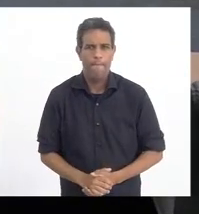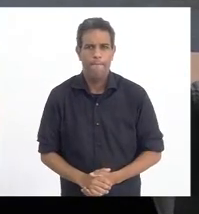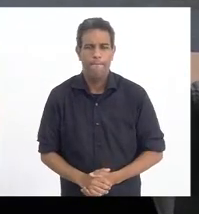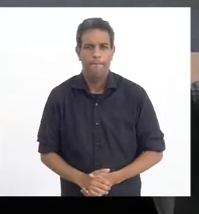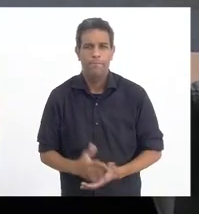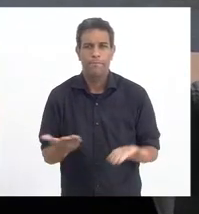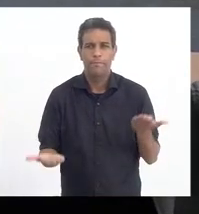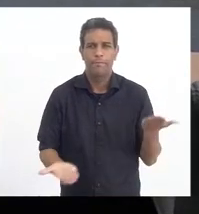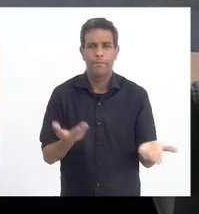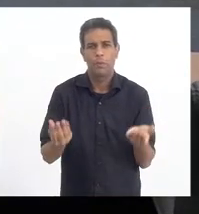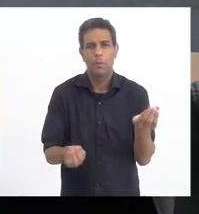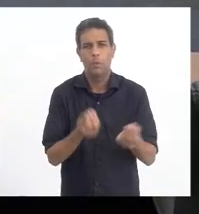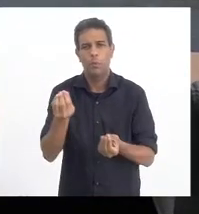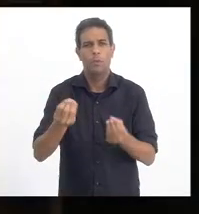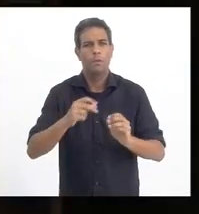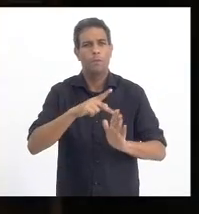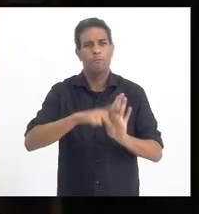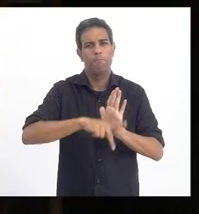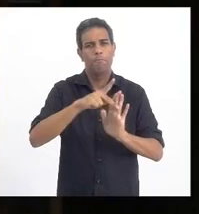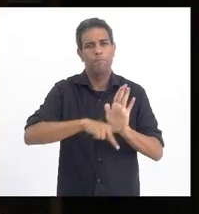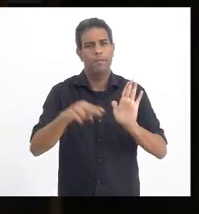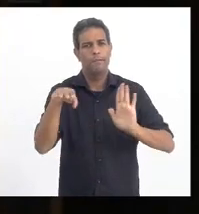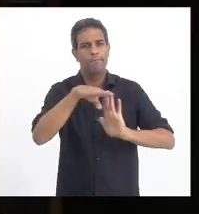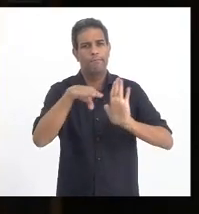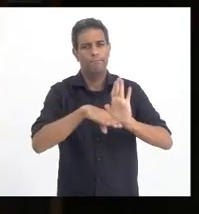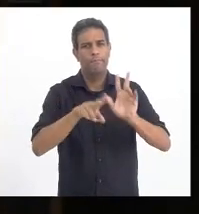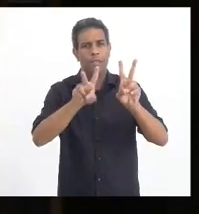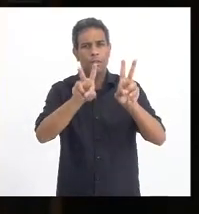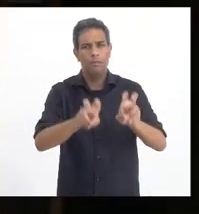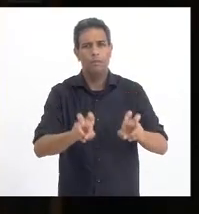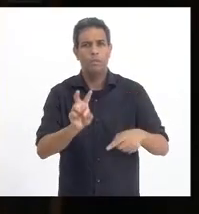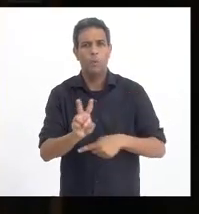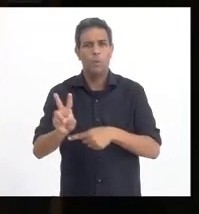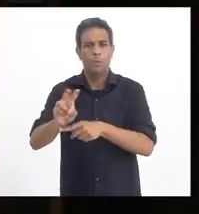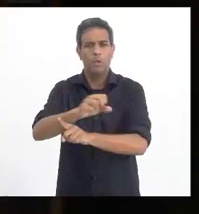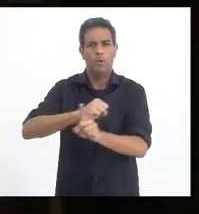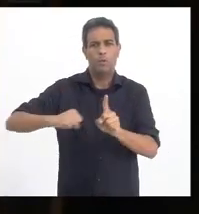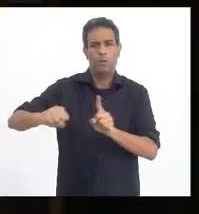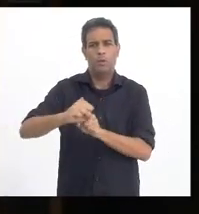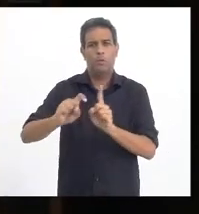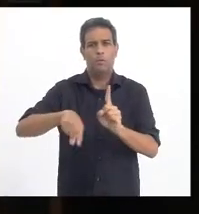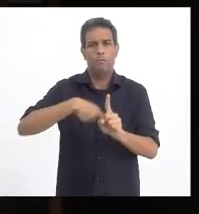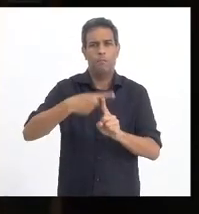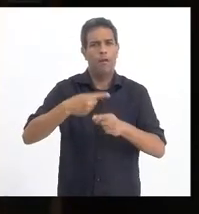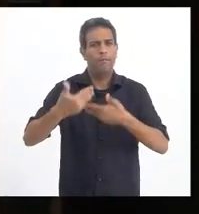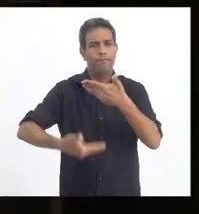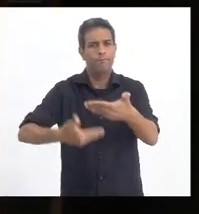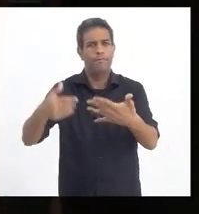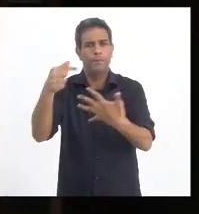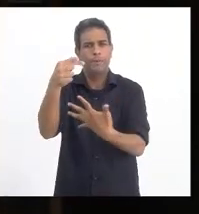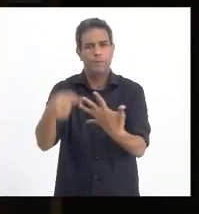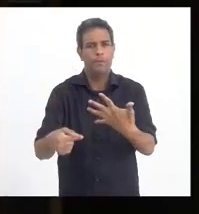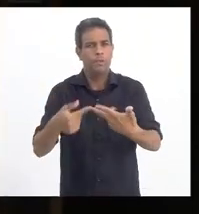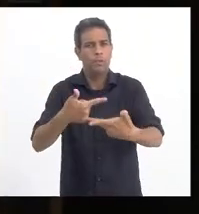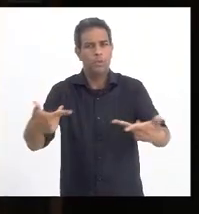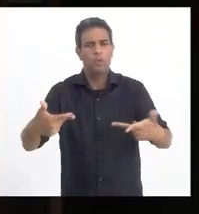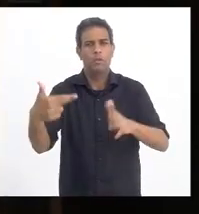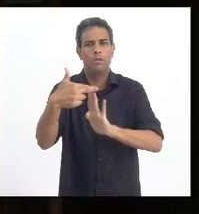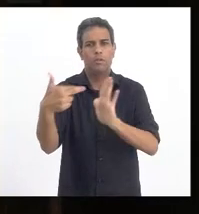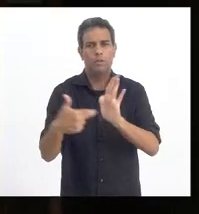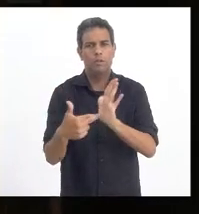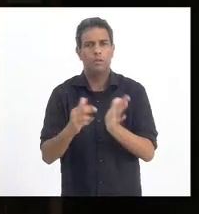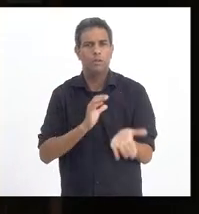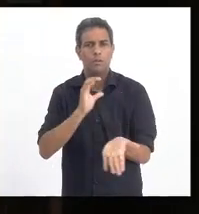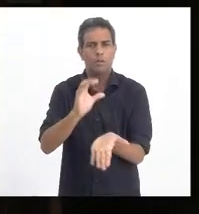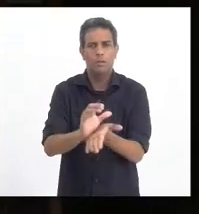então basicamente projeto ele trata de sistemas de proteção social e mais à frente ele vai tratar de algumas normas